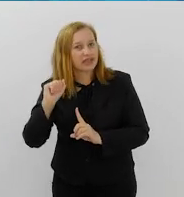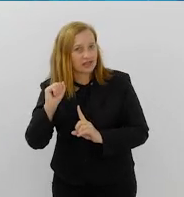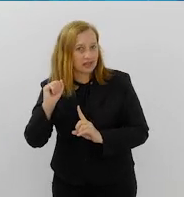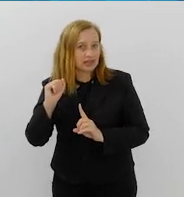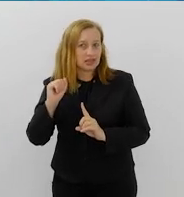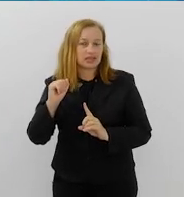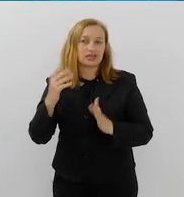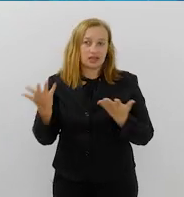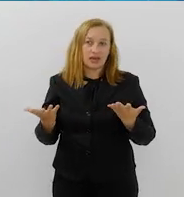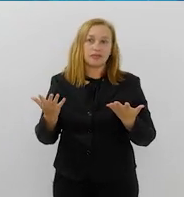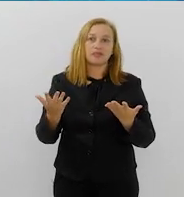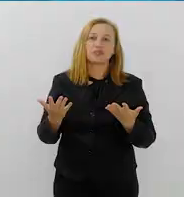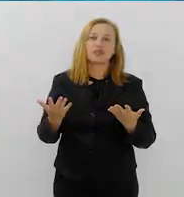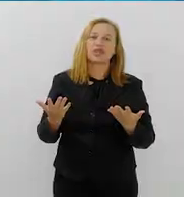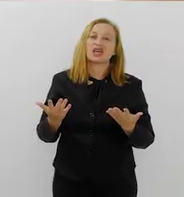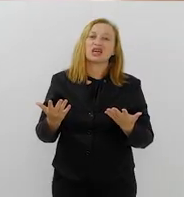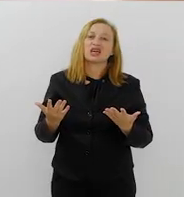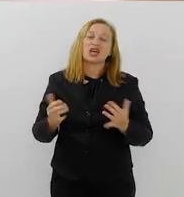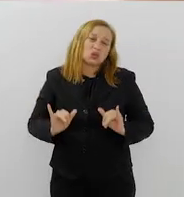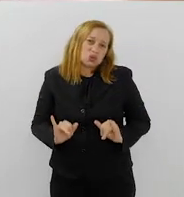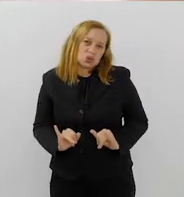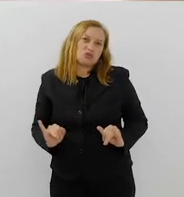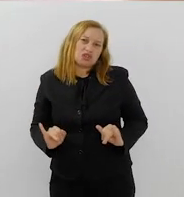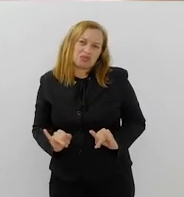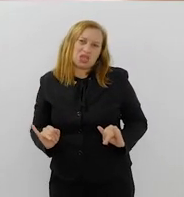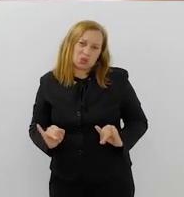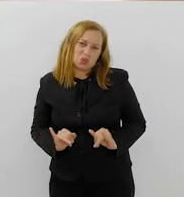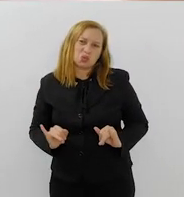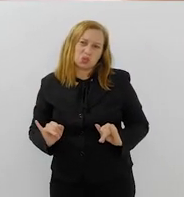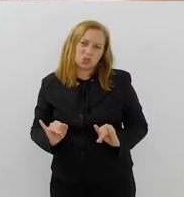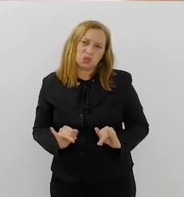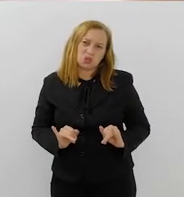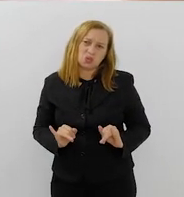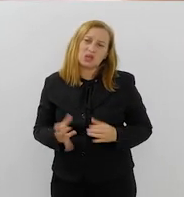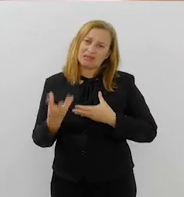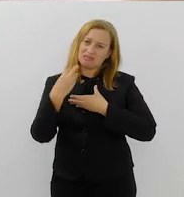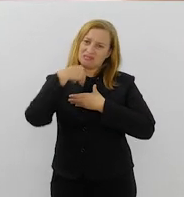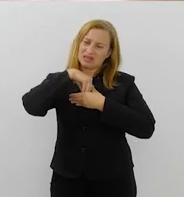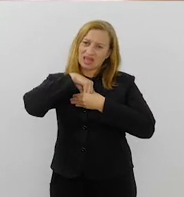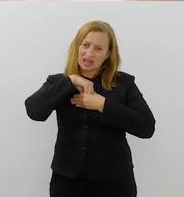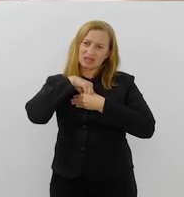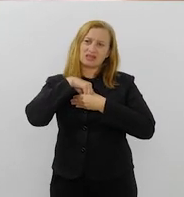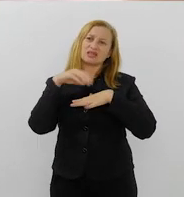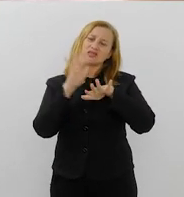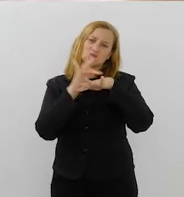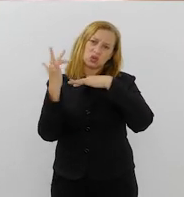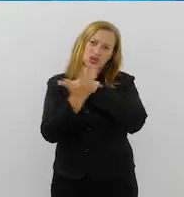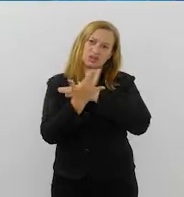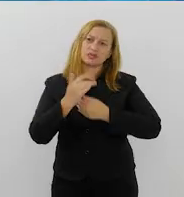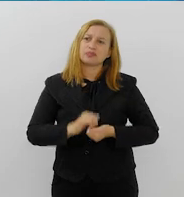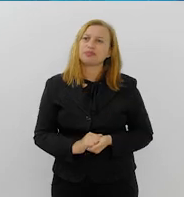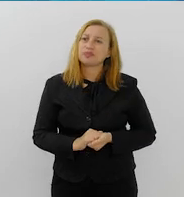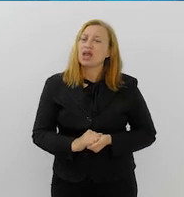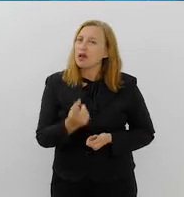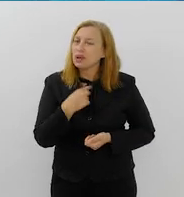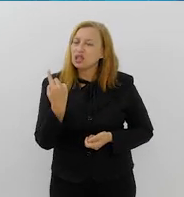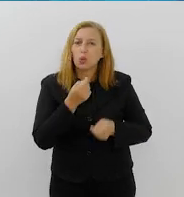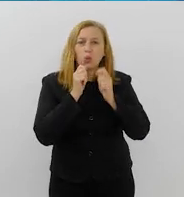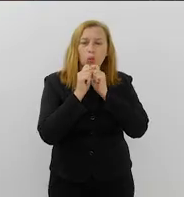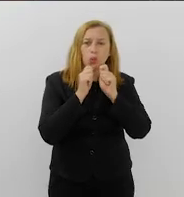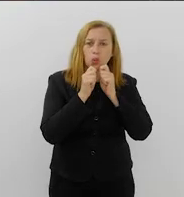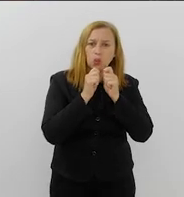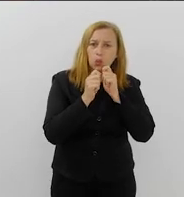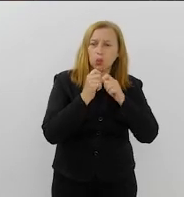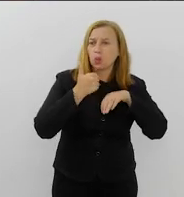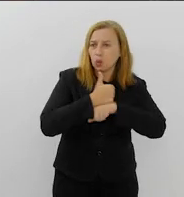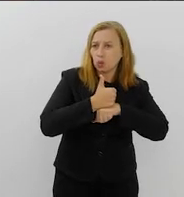meninos, né? Para nós, Elas jornal. trazem maior sofrimento Sim. interno pelas redes sociais. Para